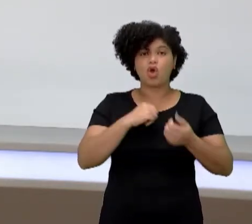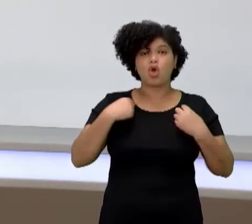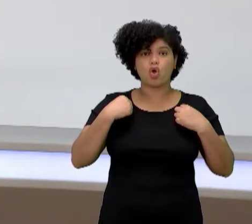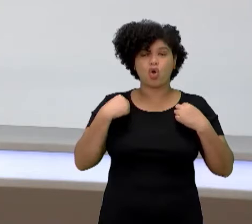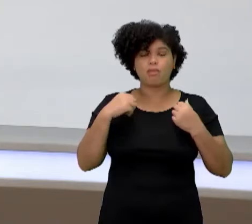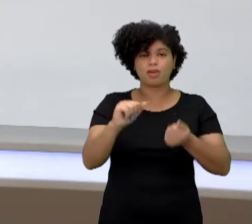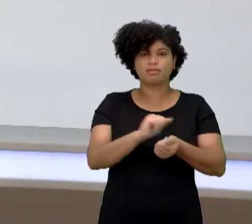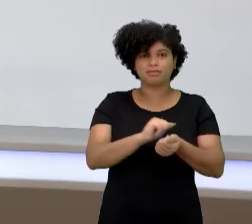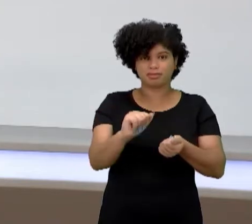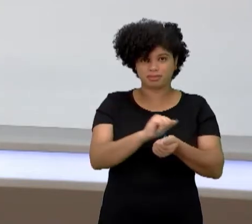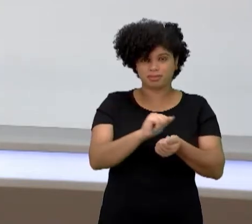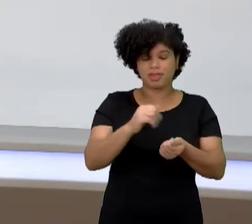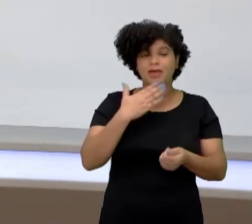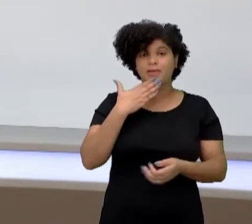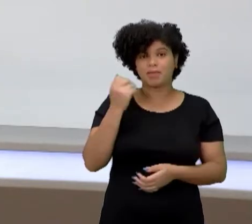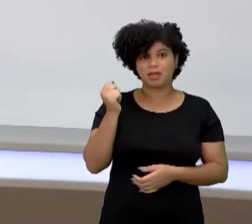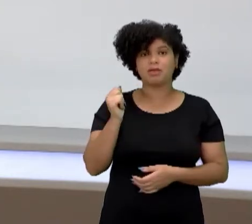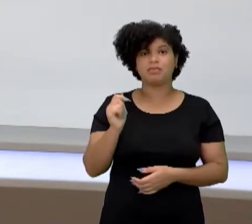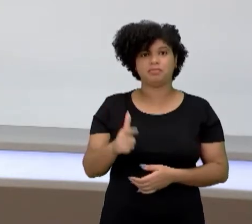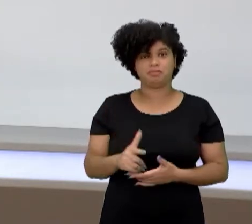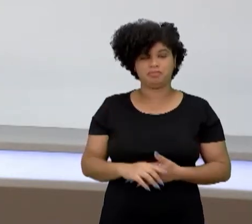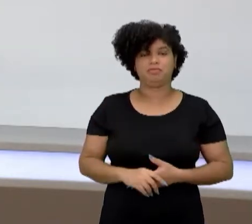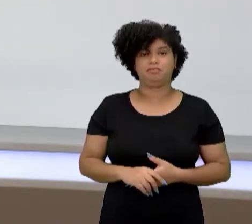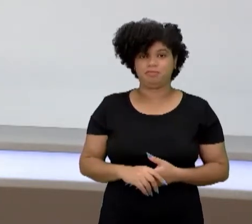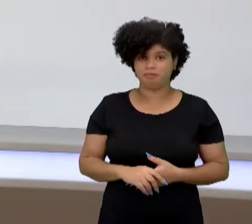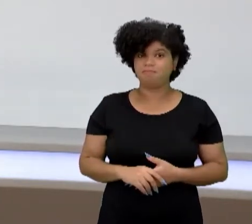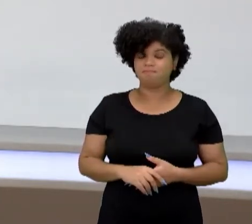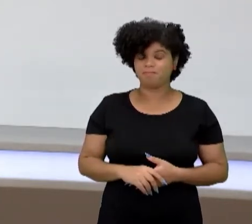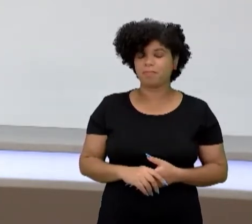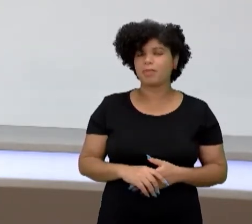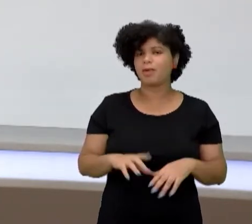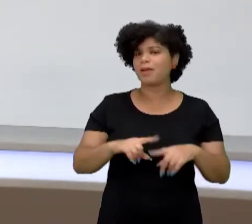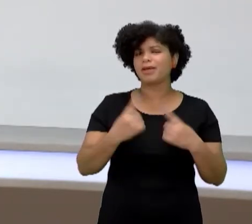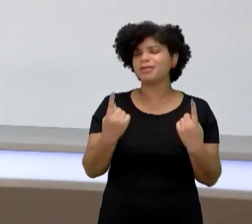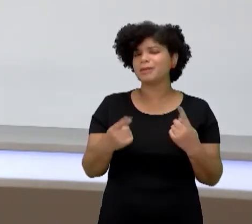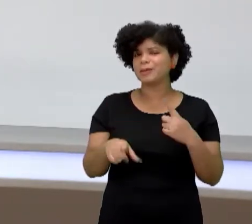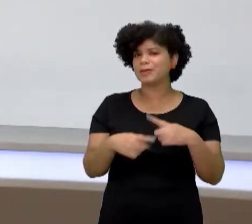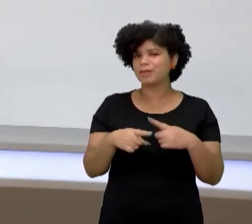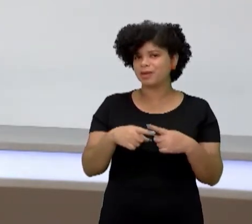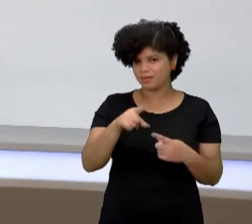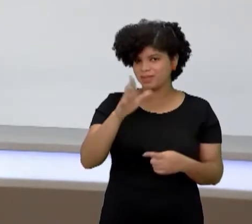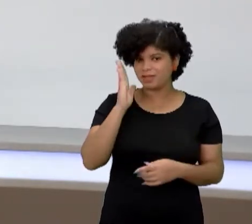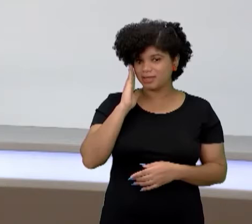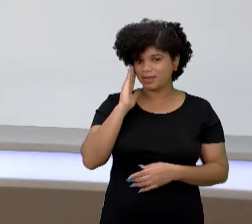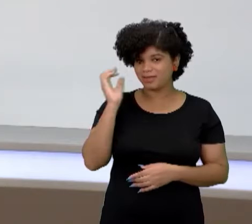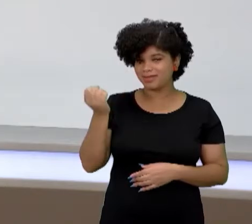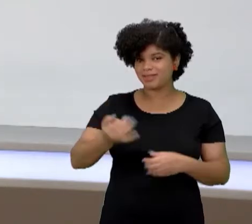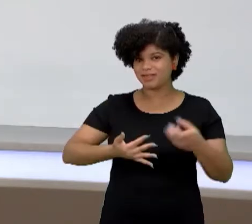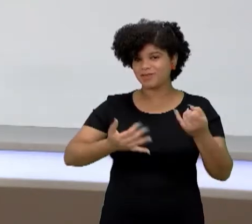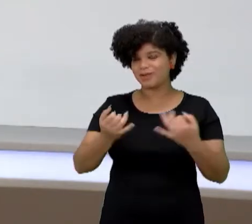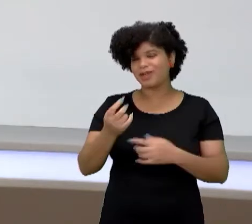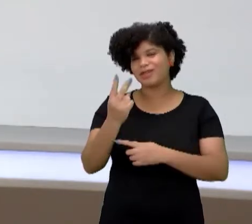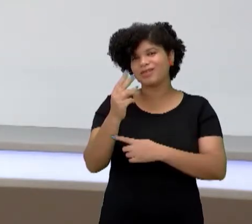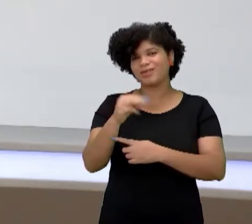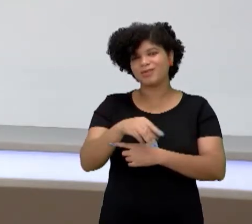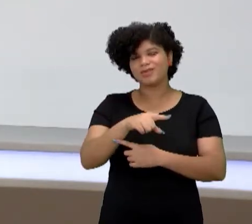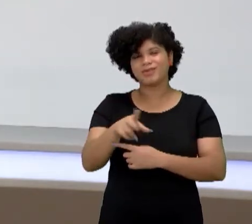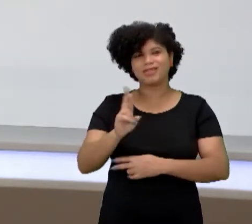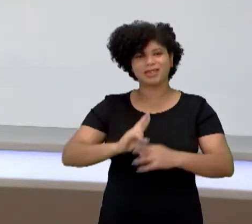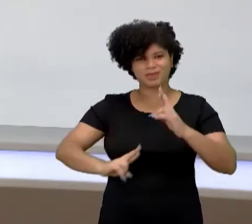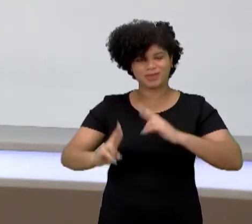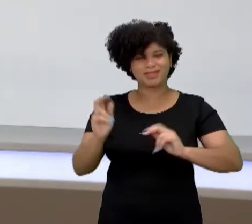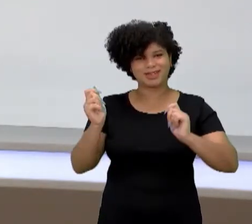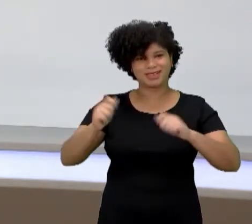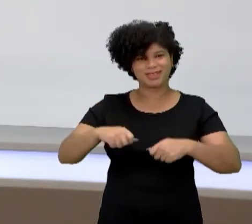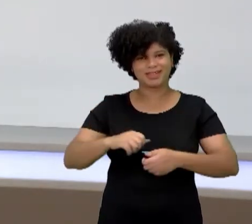aquele industrializado. Então, aí a pergunta, né? Por que isso acontece? Vocês saberiam explicar? 2 minutinhos para vocês trazerem